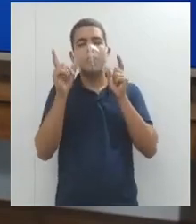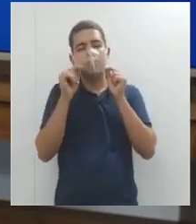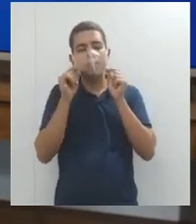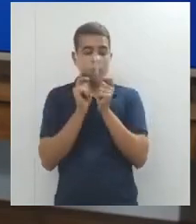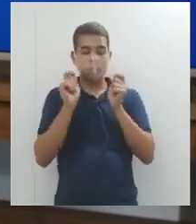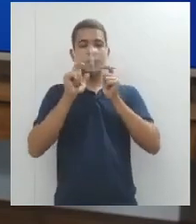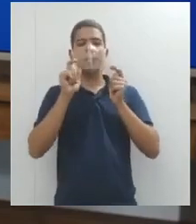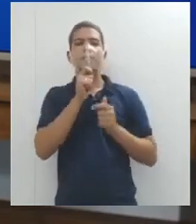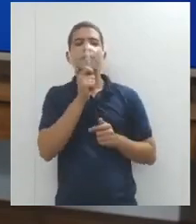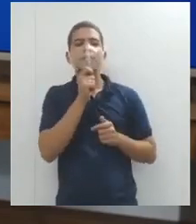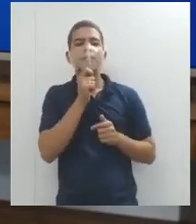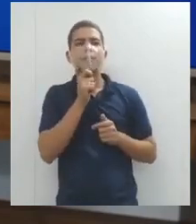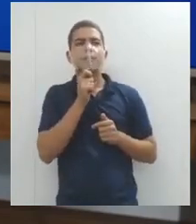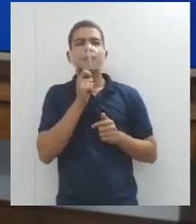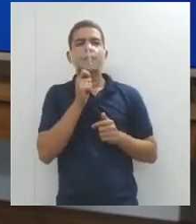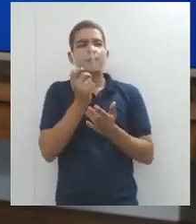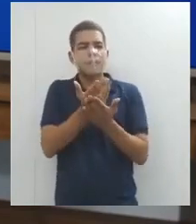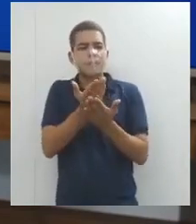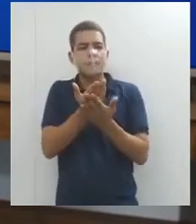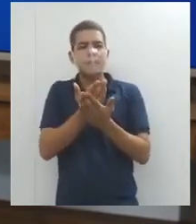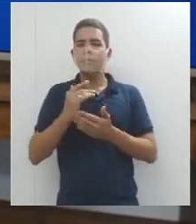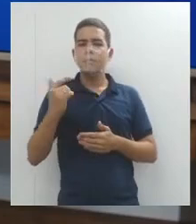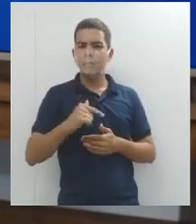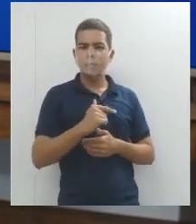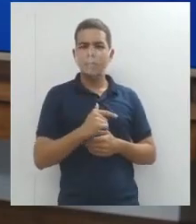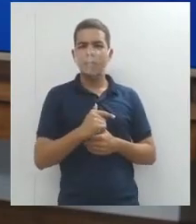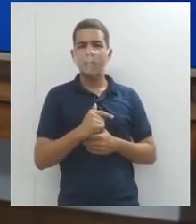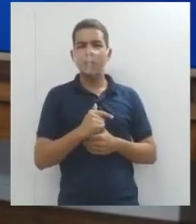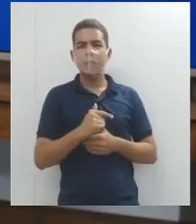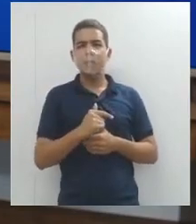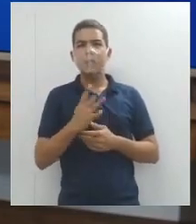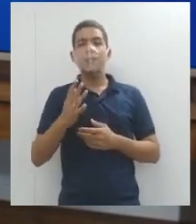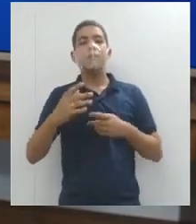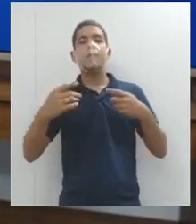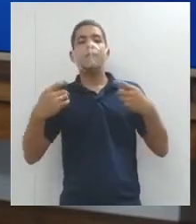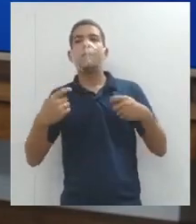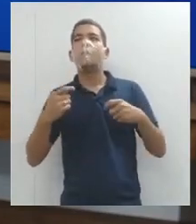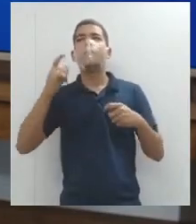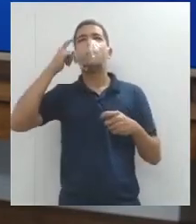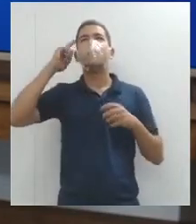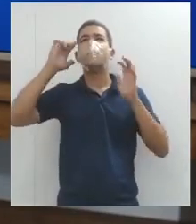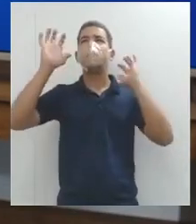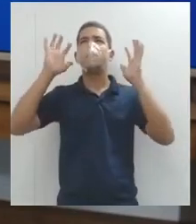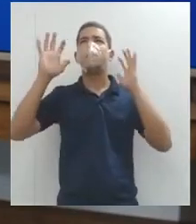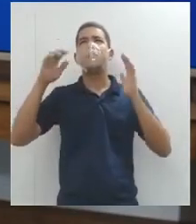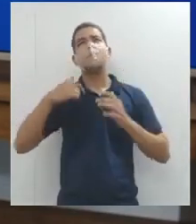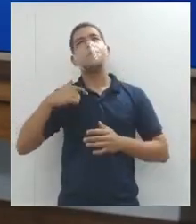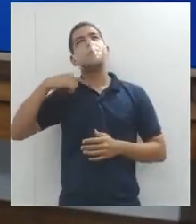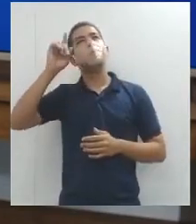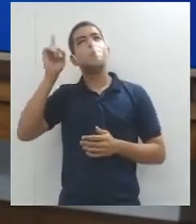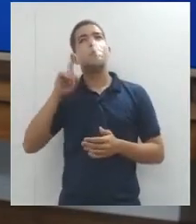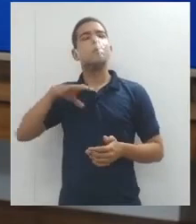essa visão do ensino, do estudo da língua portuguesa e tem equivocadamente a ideia de que você não